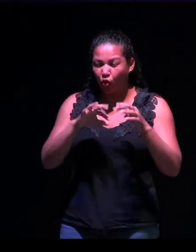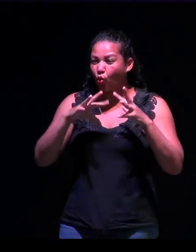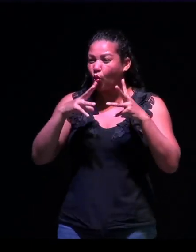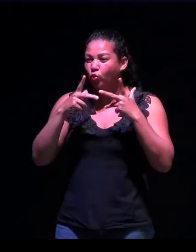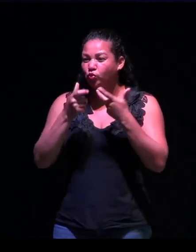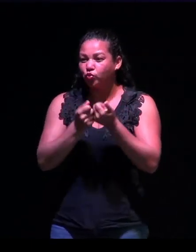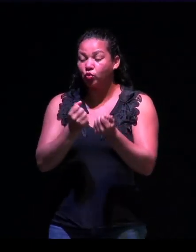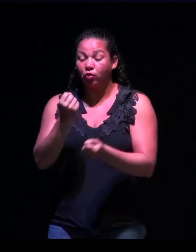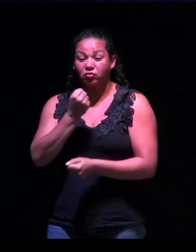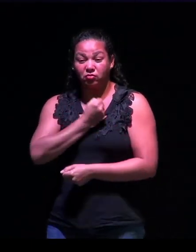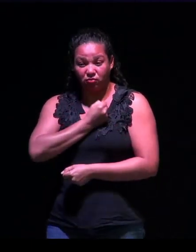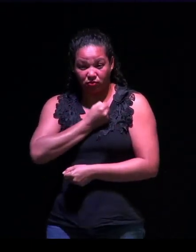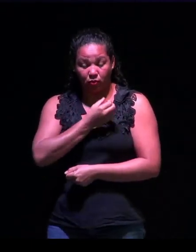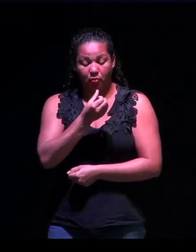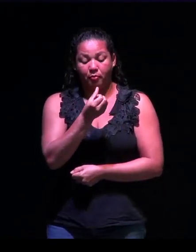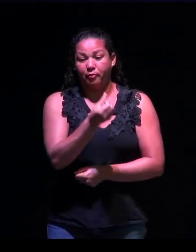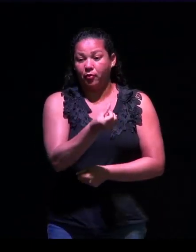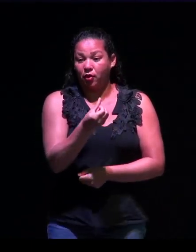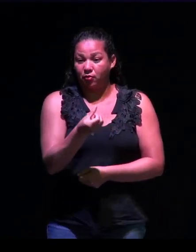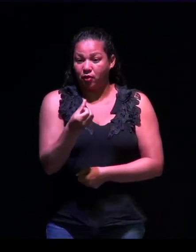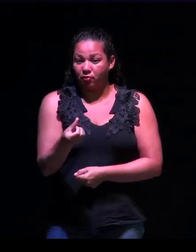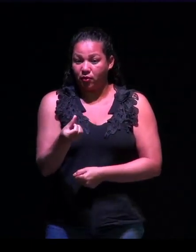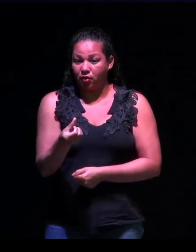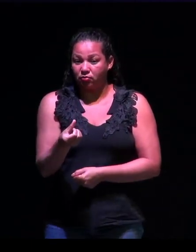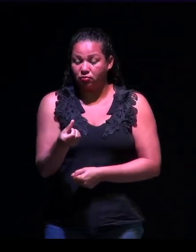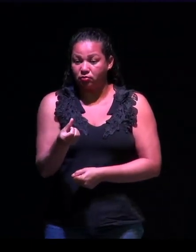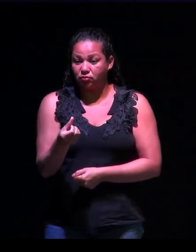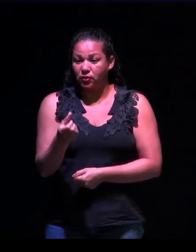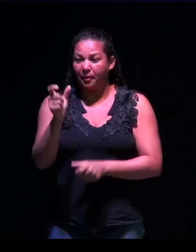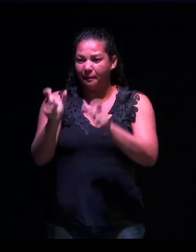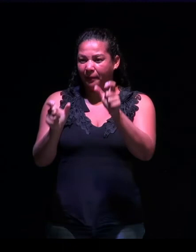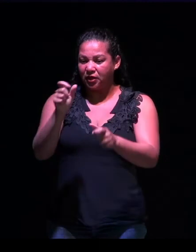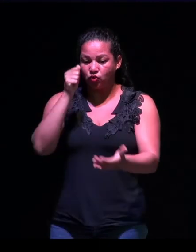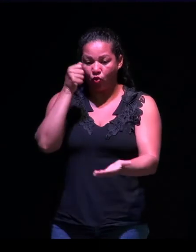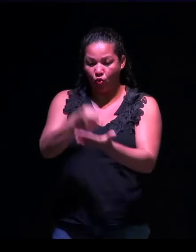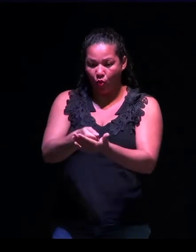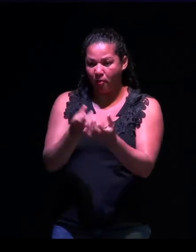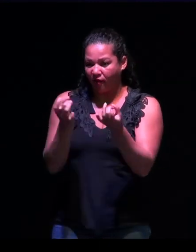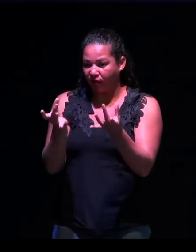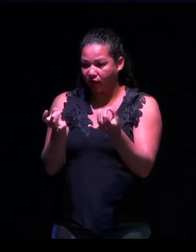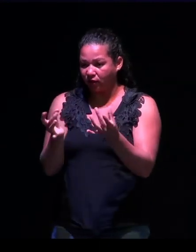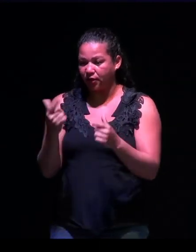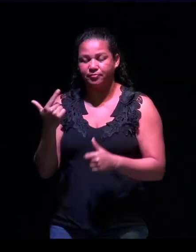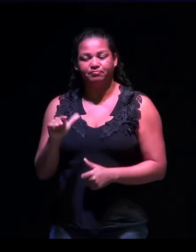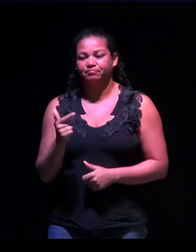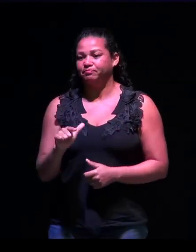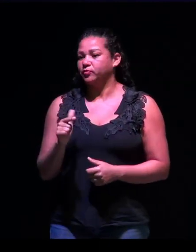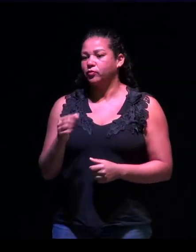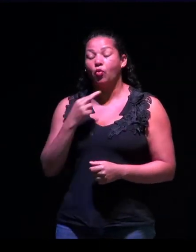E ninguém poderá comprar ou vender se não tiver o número da besta. Então,